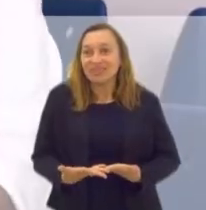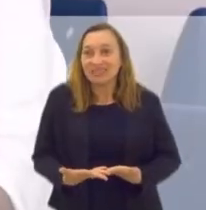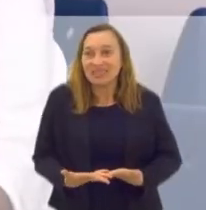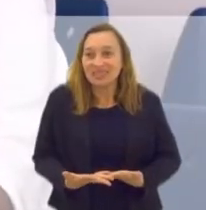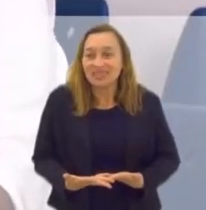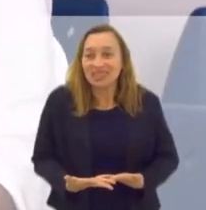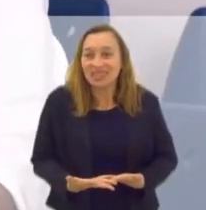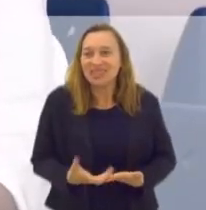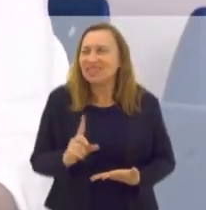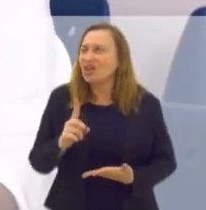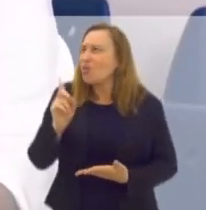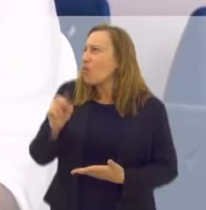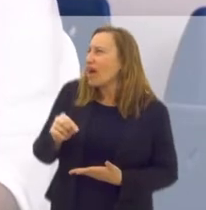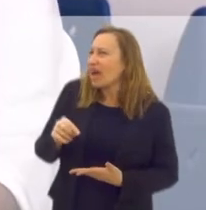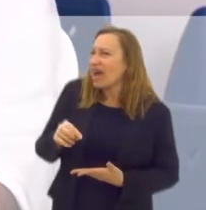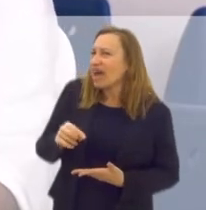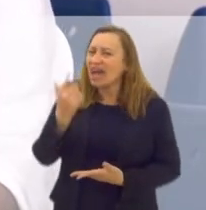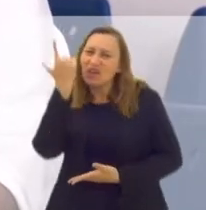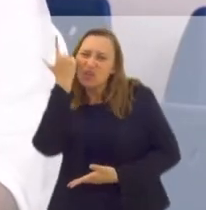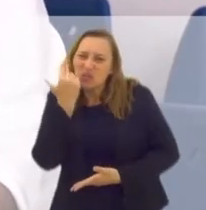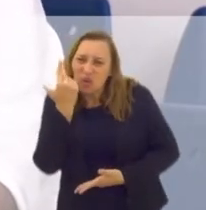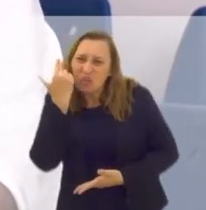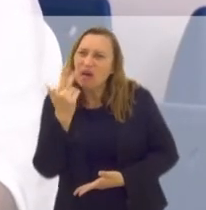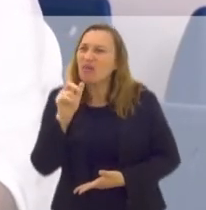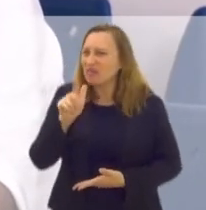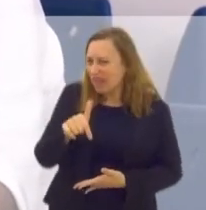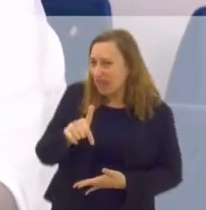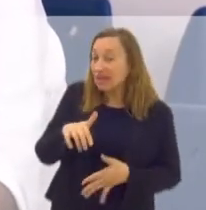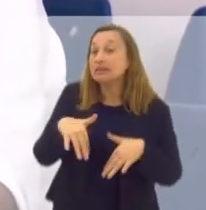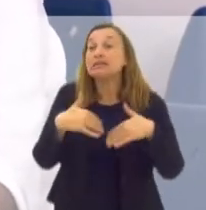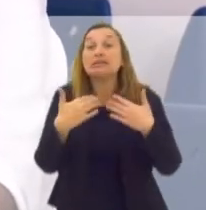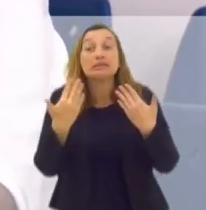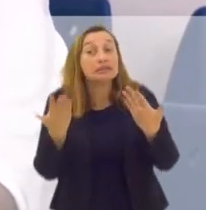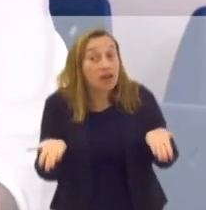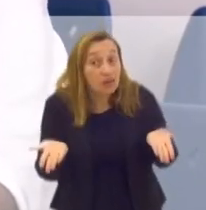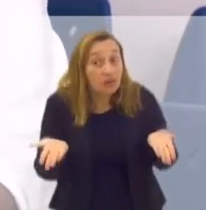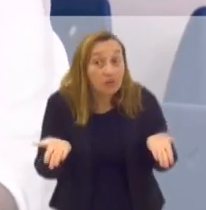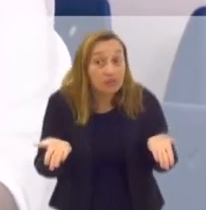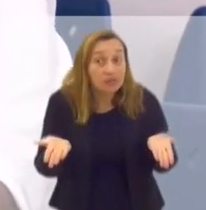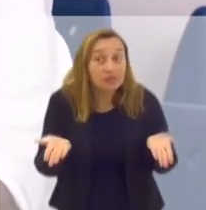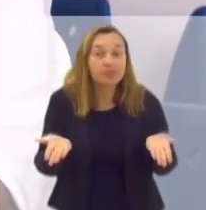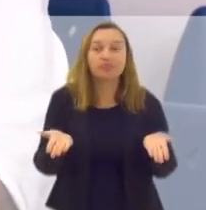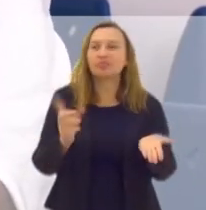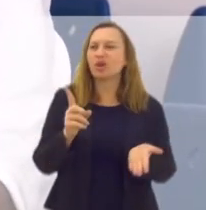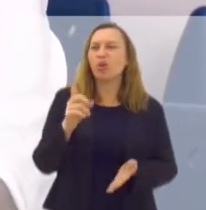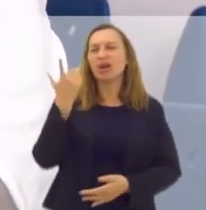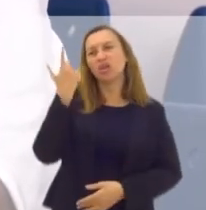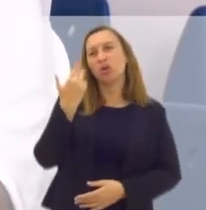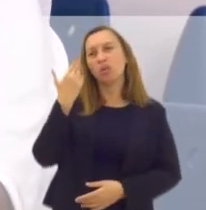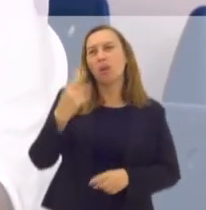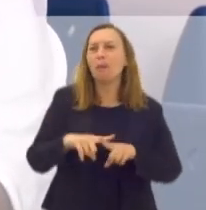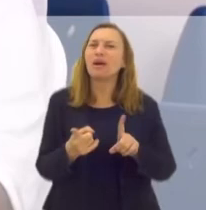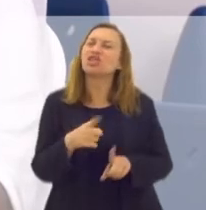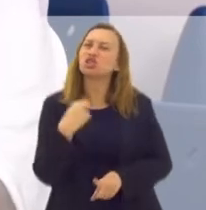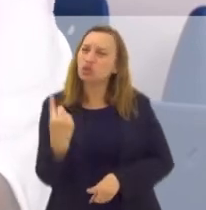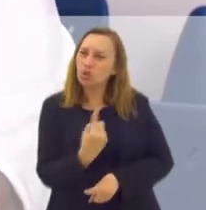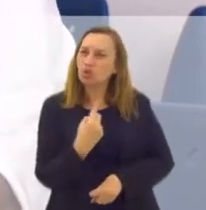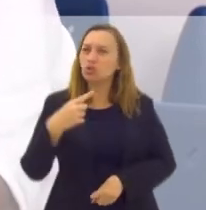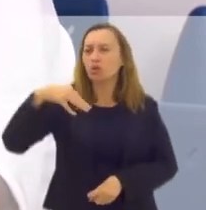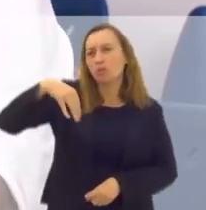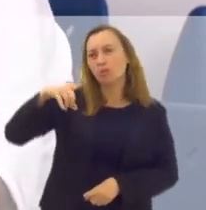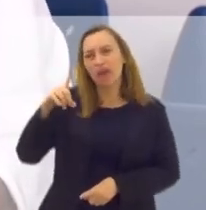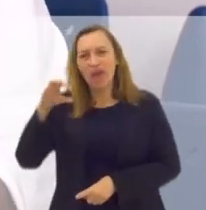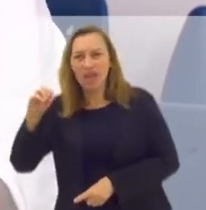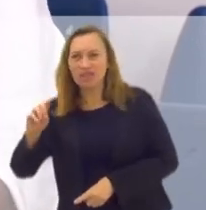fico? Olha... Porque não é algo muito comum, né? Então... É, não é algo comum, mas